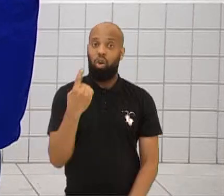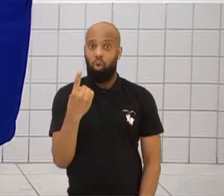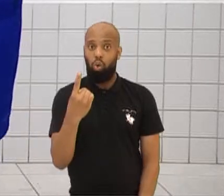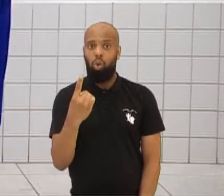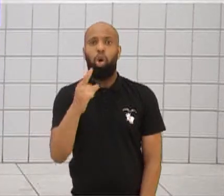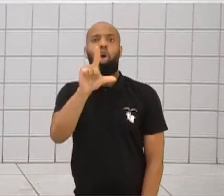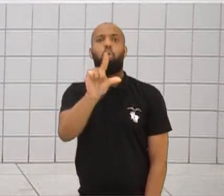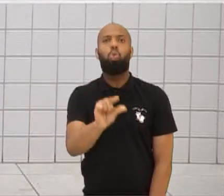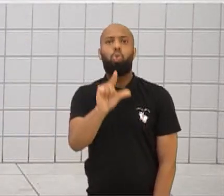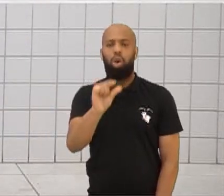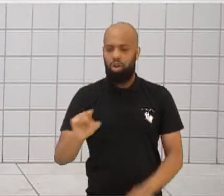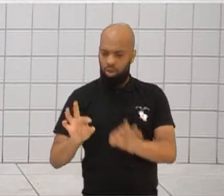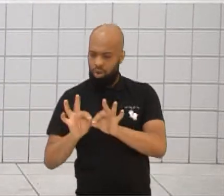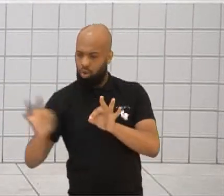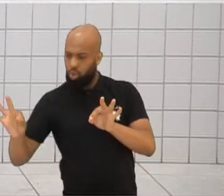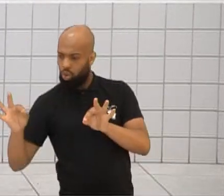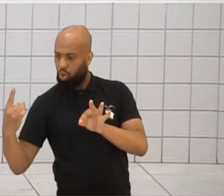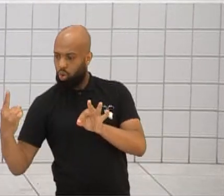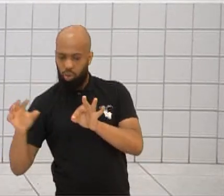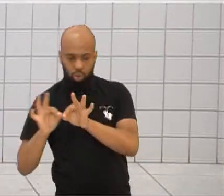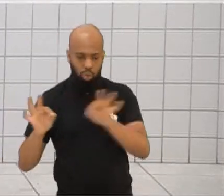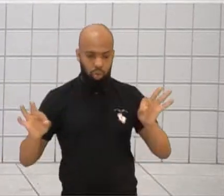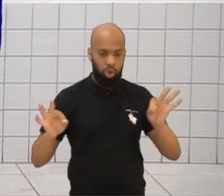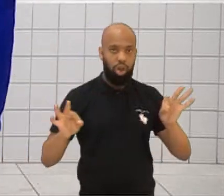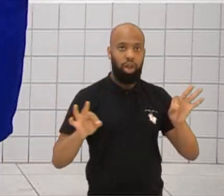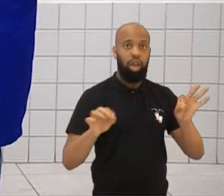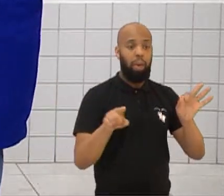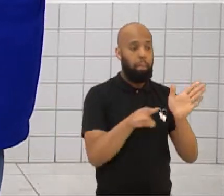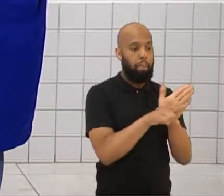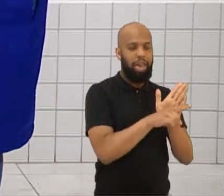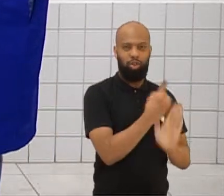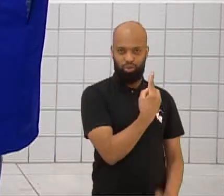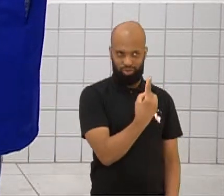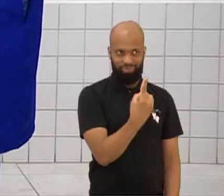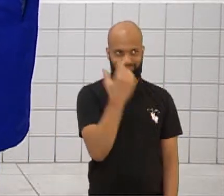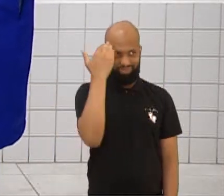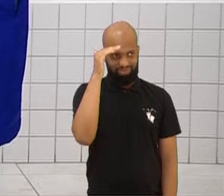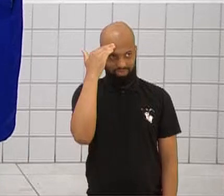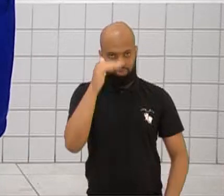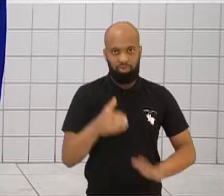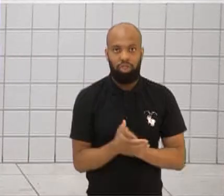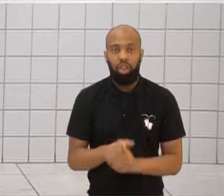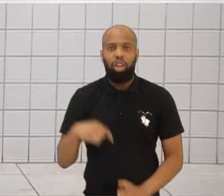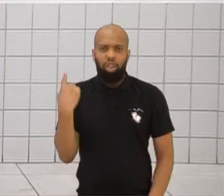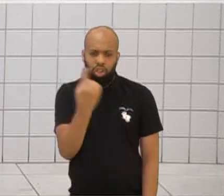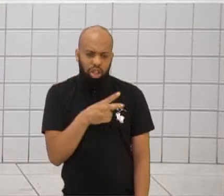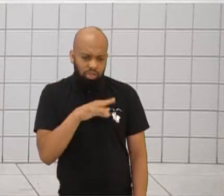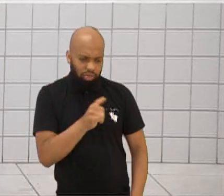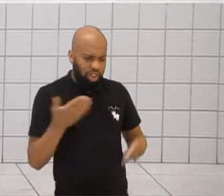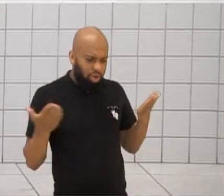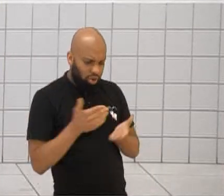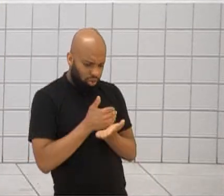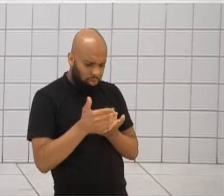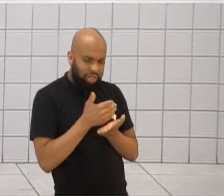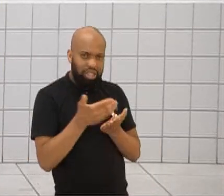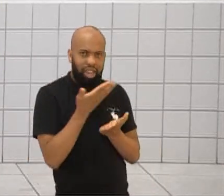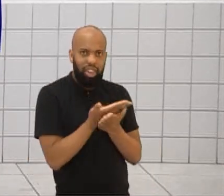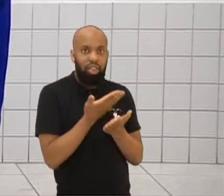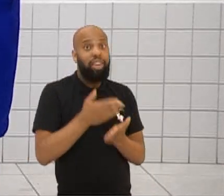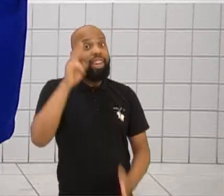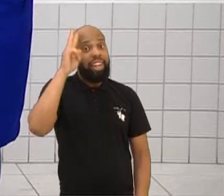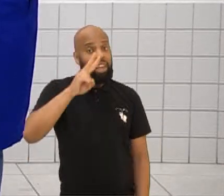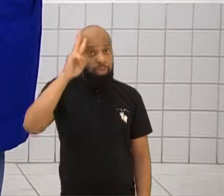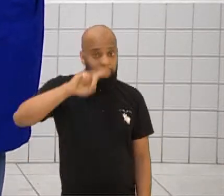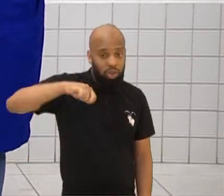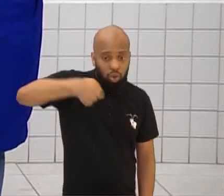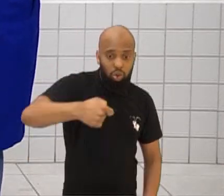valor mínimo que vai ter no ciclo trigonométrico é 1 menos 1, né, professora? Isso, e a gente vai começar a aula de hoje relembrando um pouco